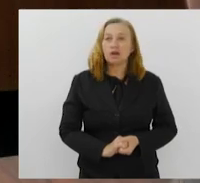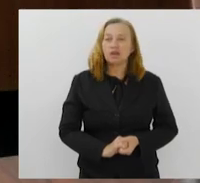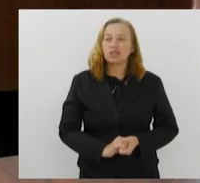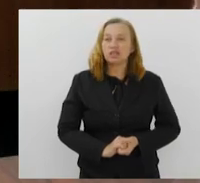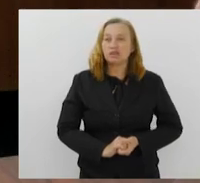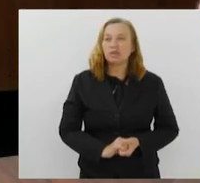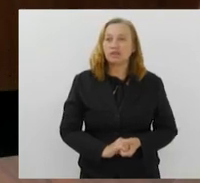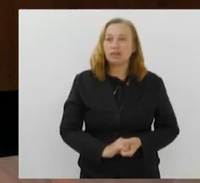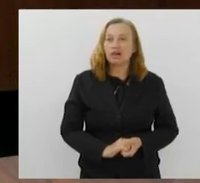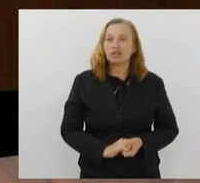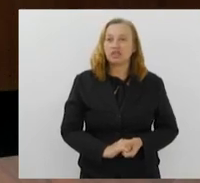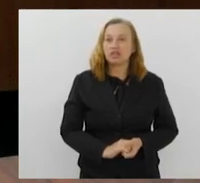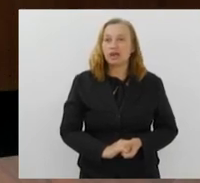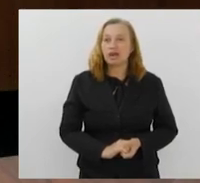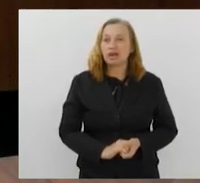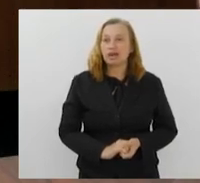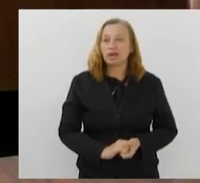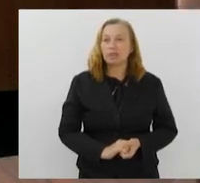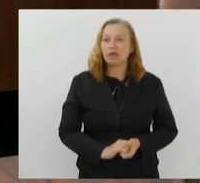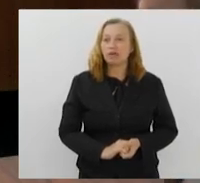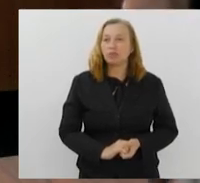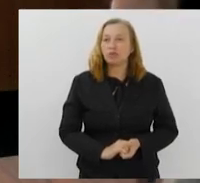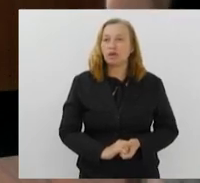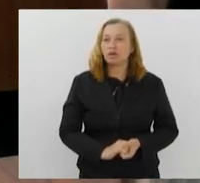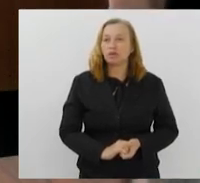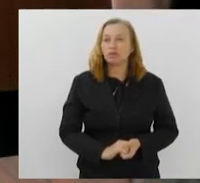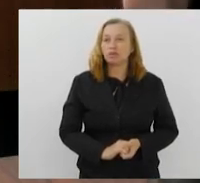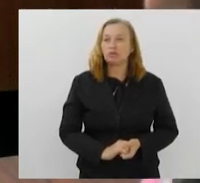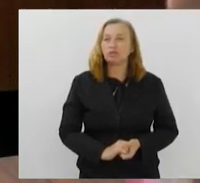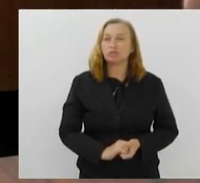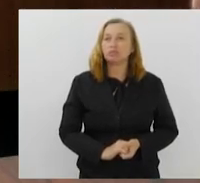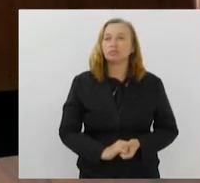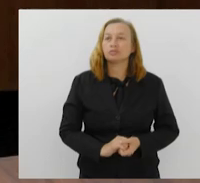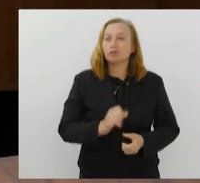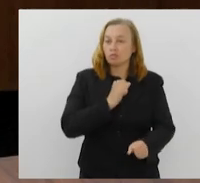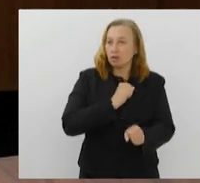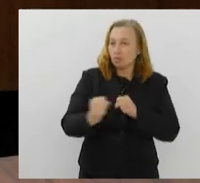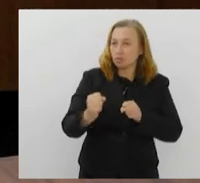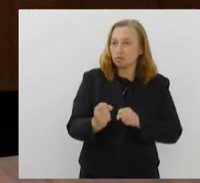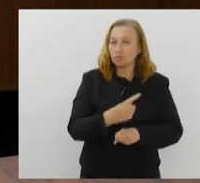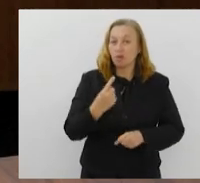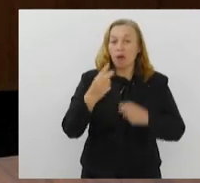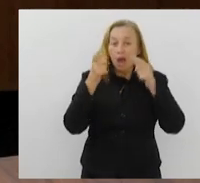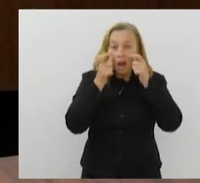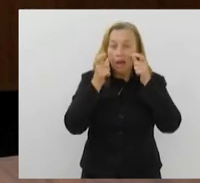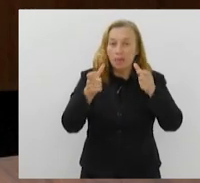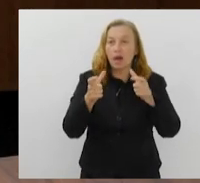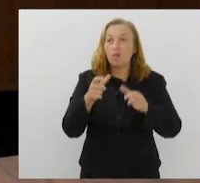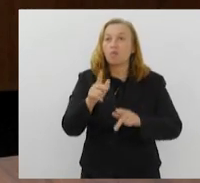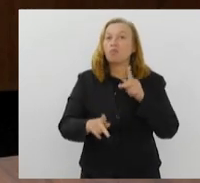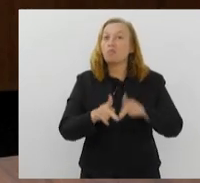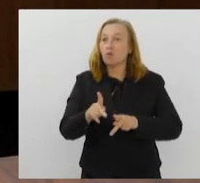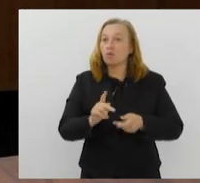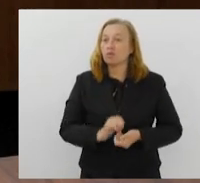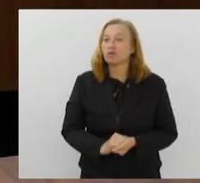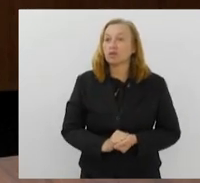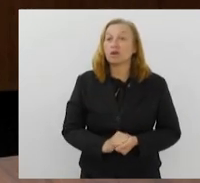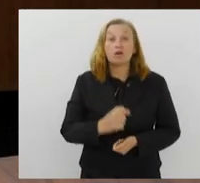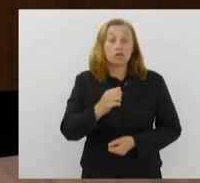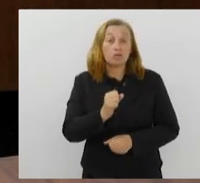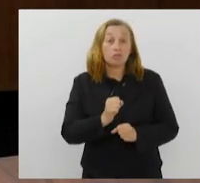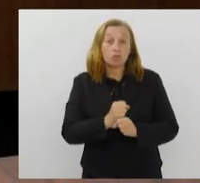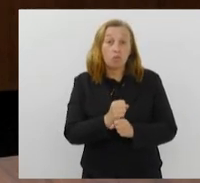perseguição aos motoristas. Então, presidente, fica aqui o meu repúdio e alertar a população o seguinte: nós estamos em ano de